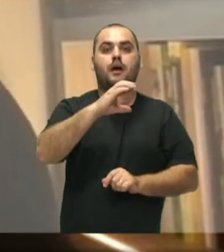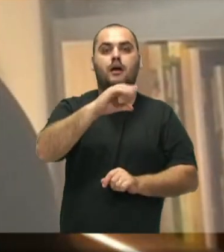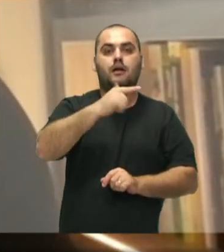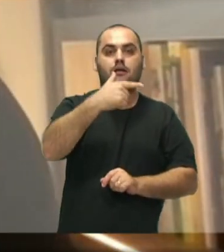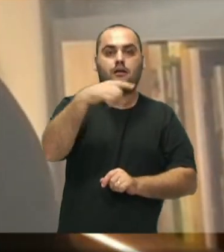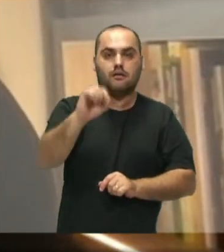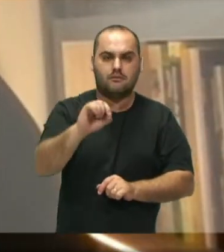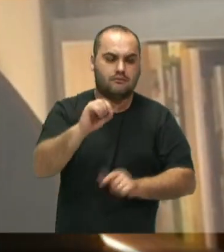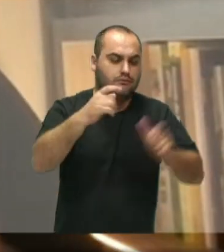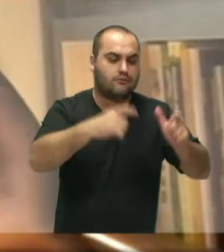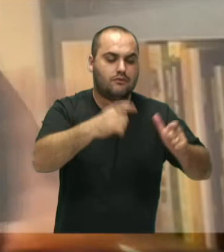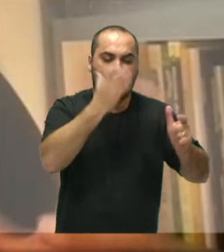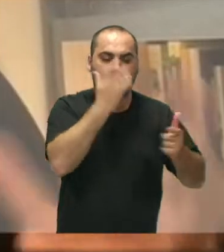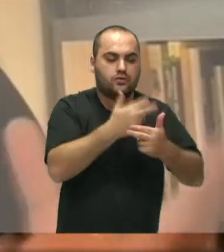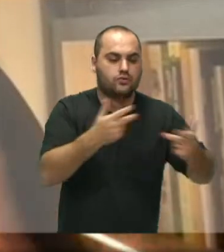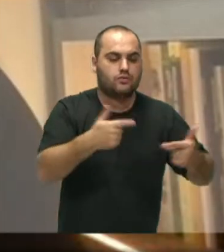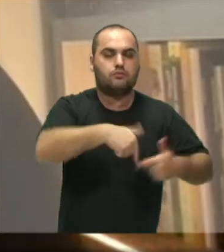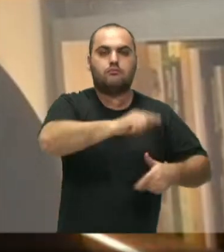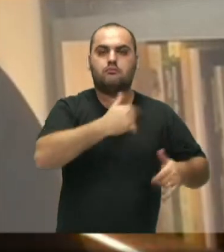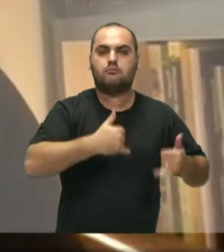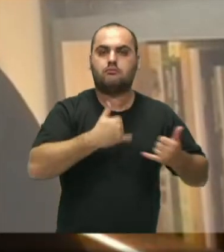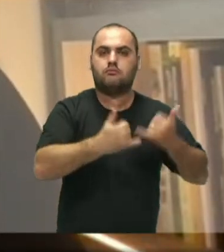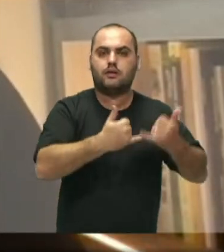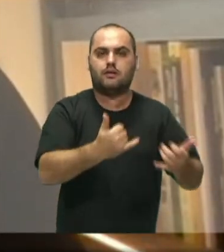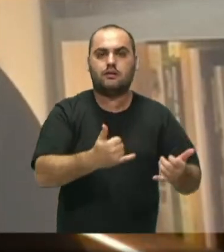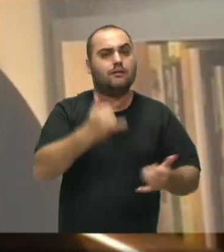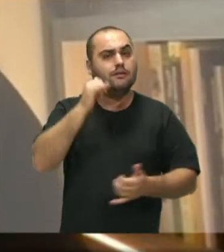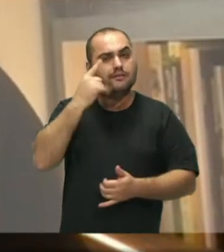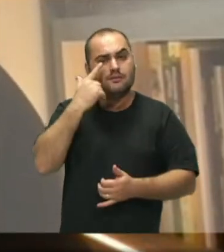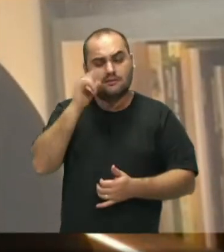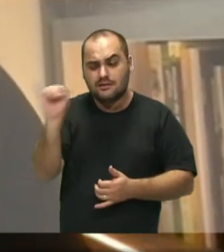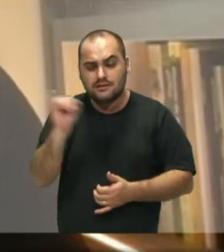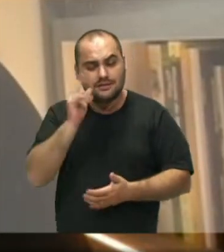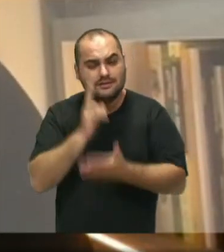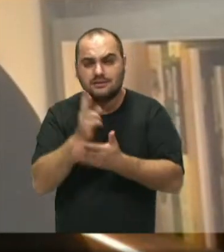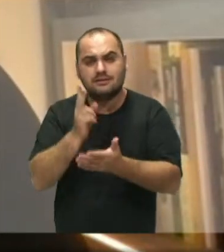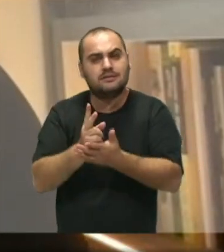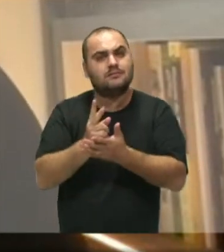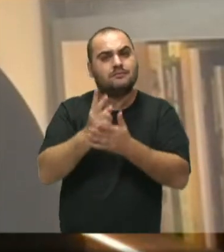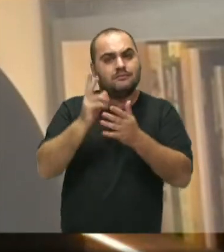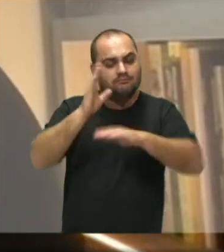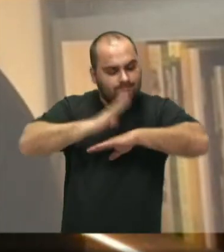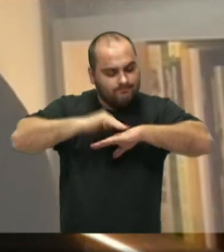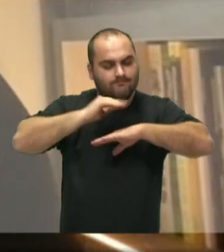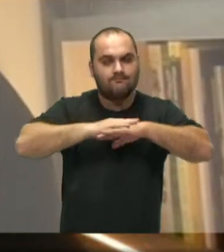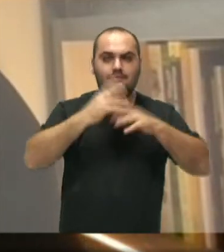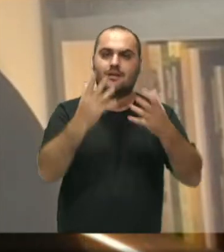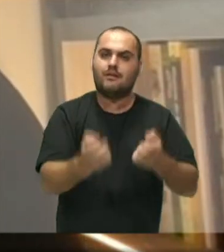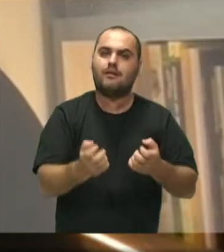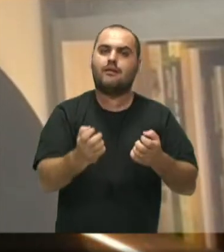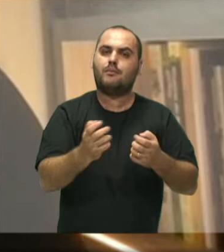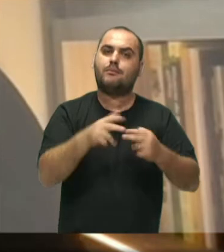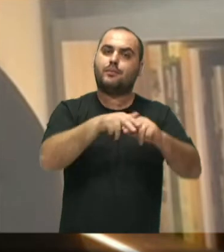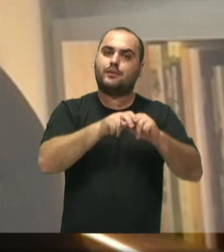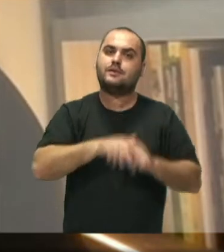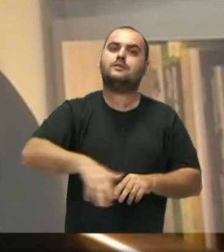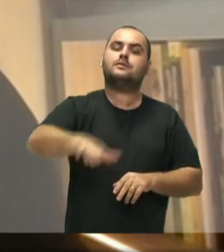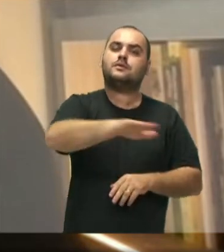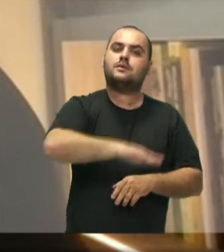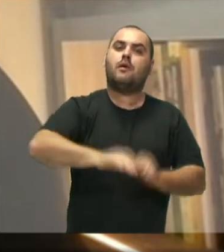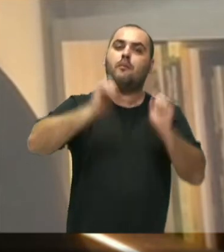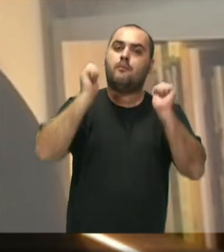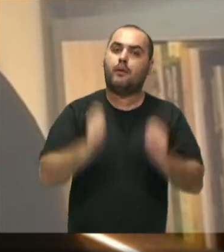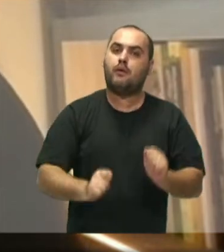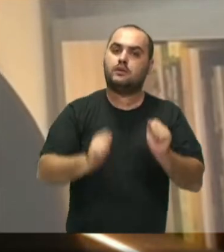para os pets quer dizer Itajaí sempre teve esse olhar diferenciado e talvez essa seja uma possibilidade de